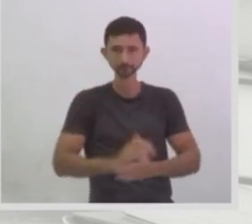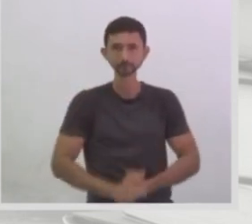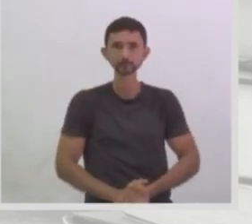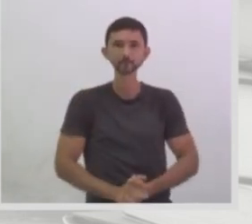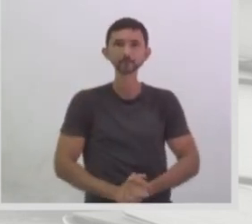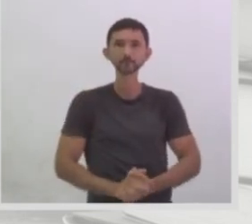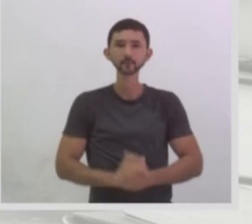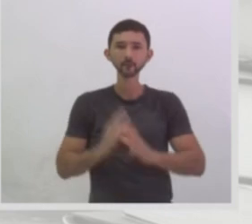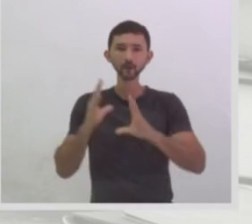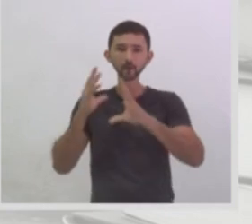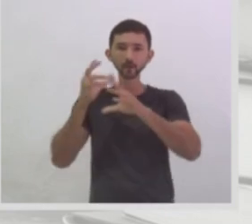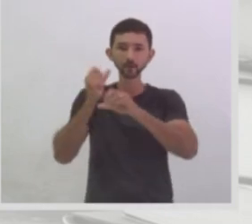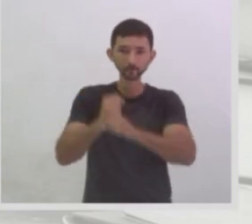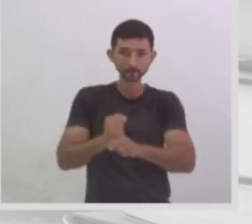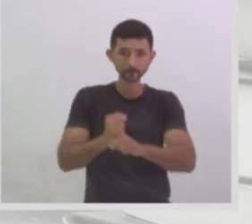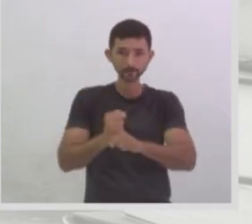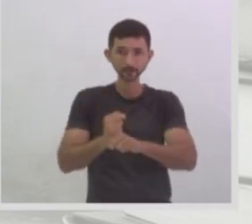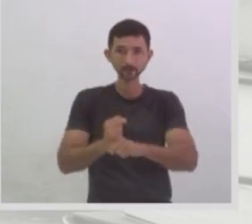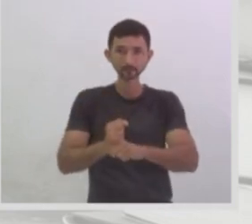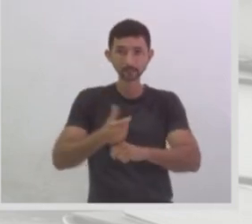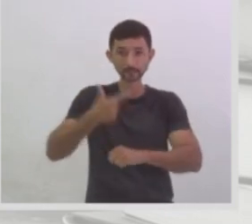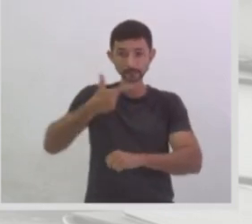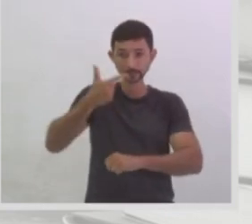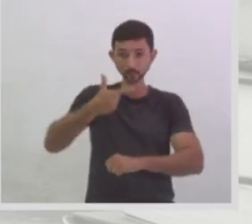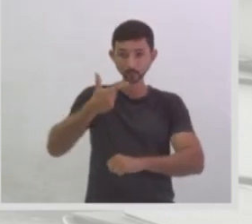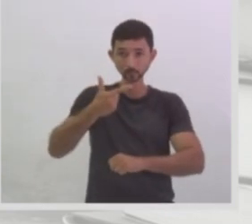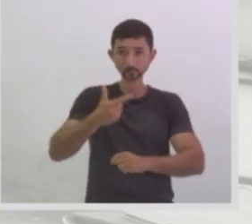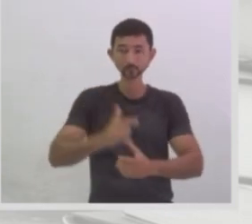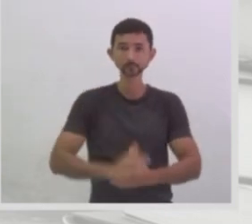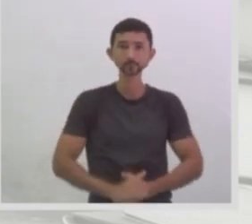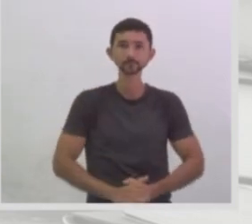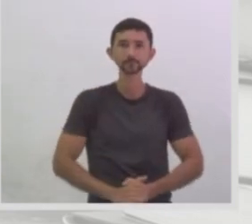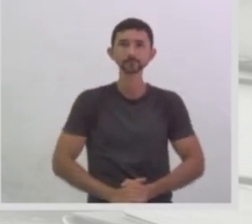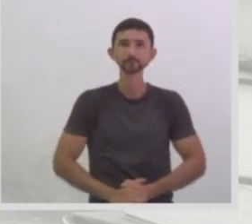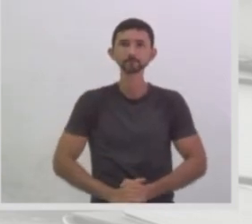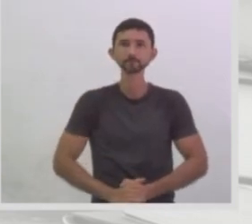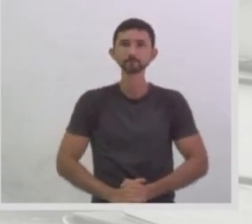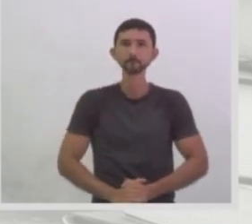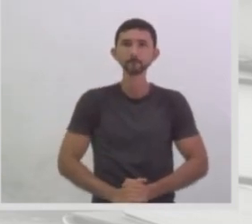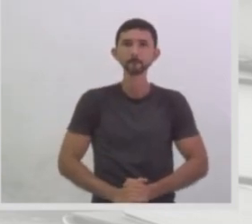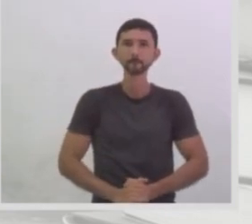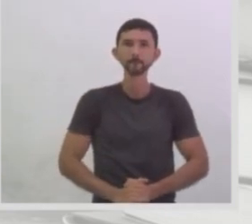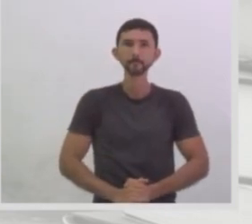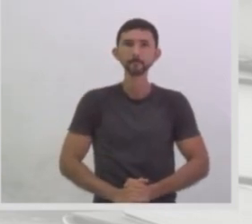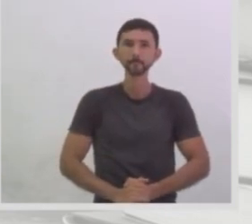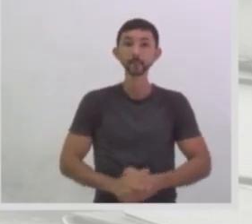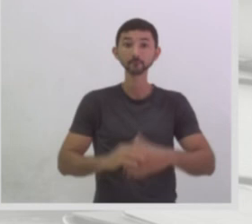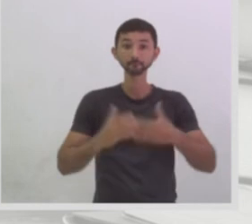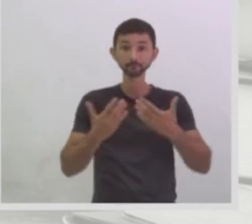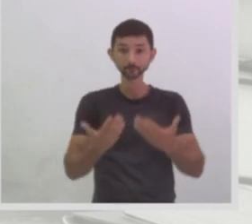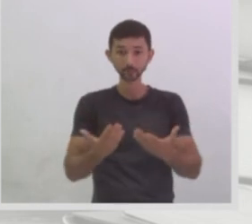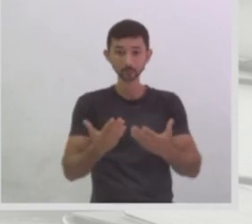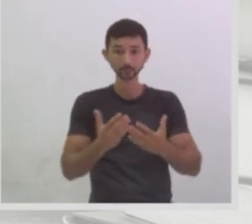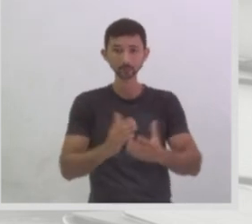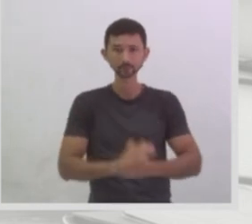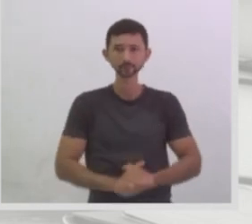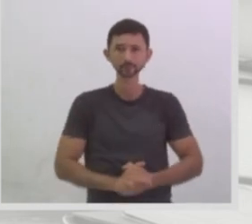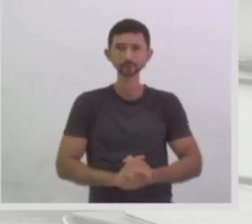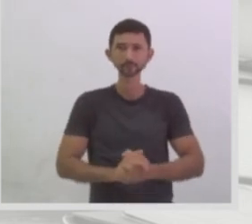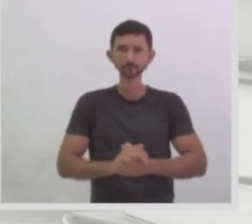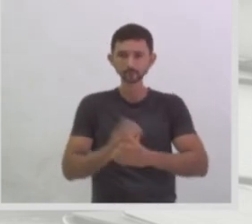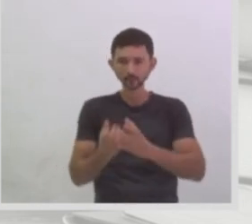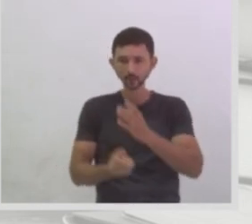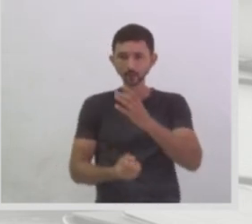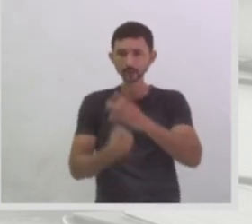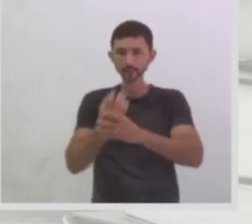agora uma revisão dessa segunda parte, um pequeno resumo. Tá? Então, vamos ver o surgimento do ser